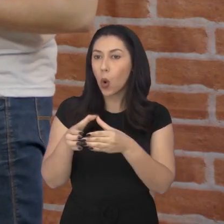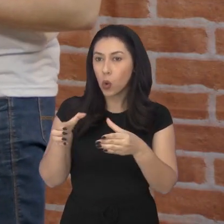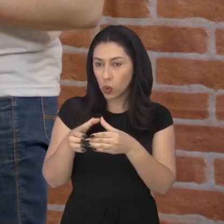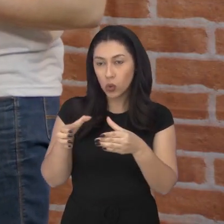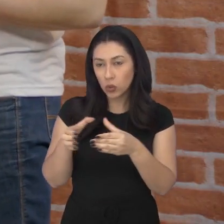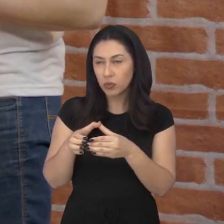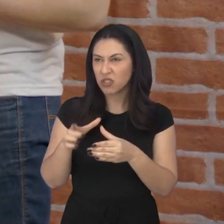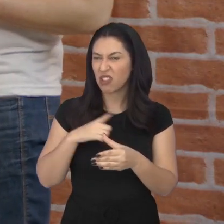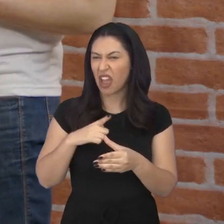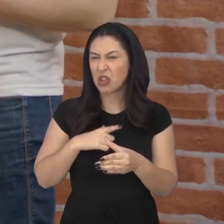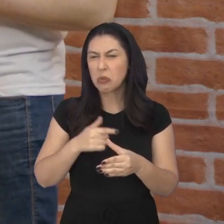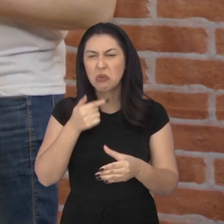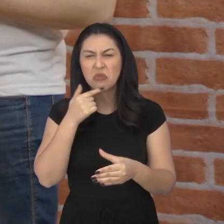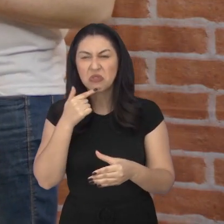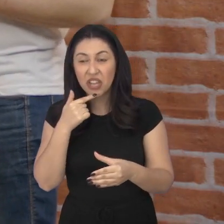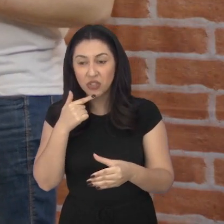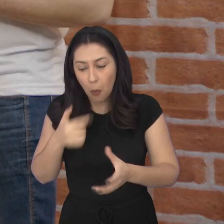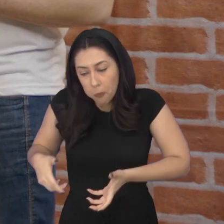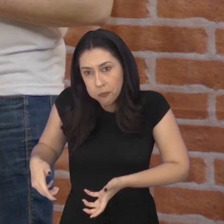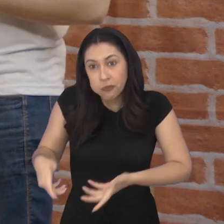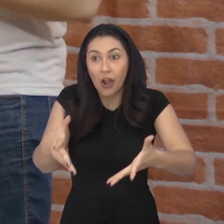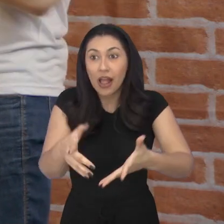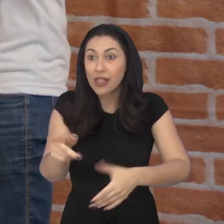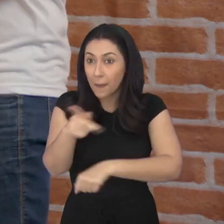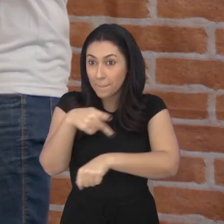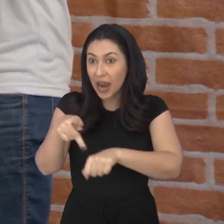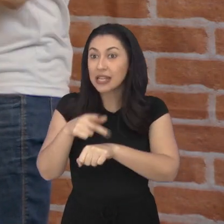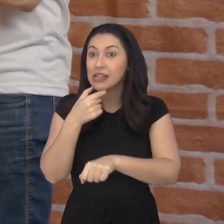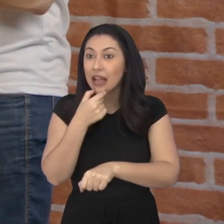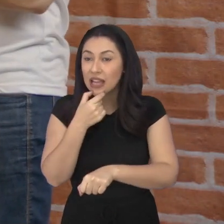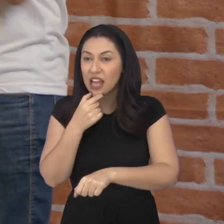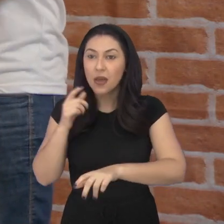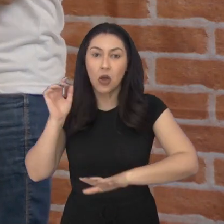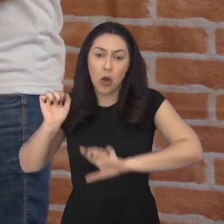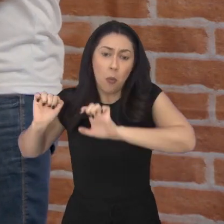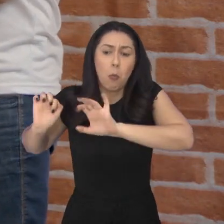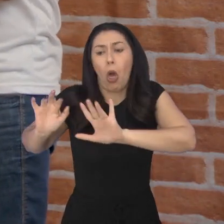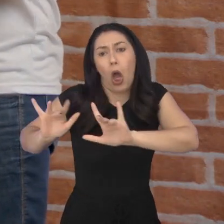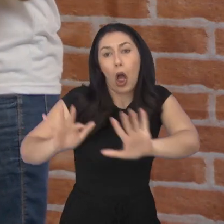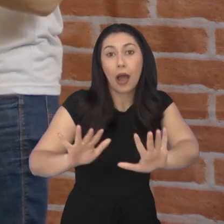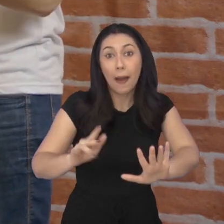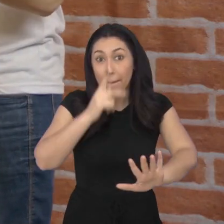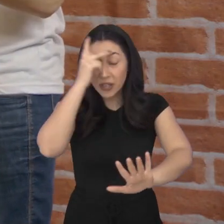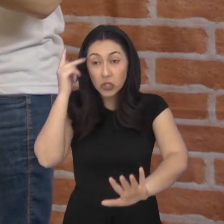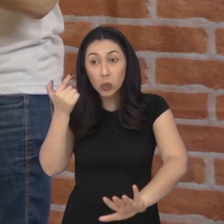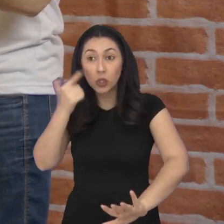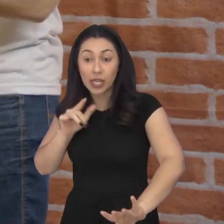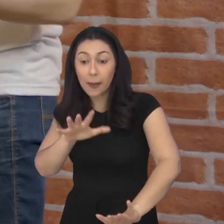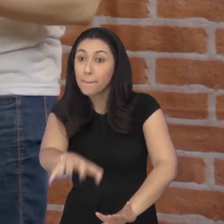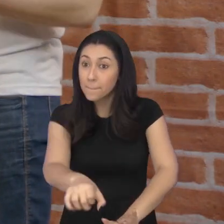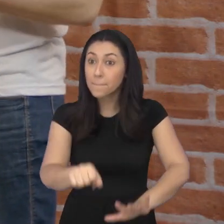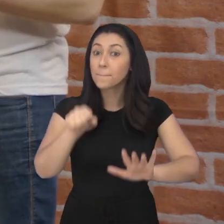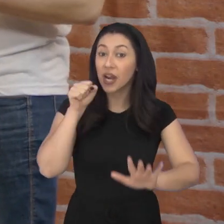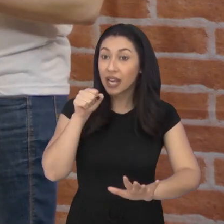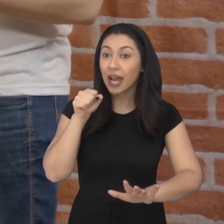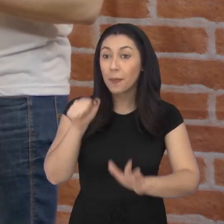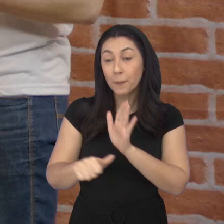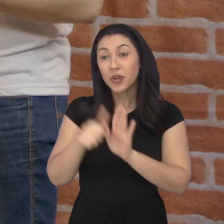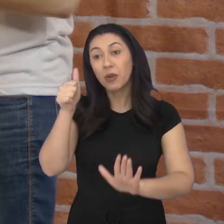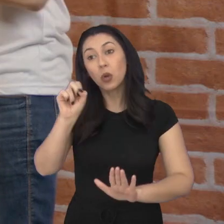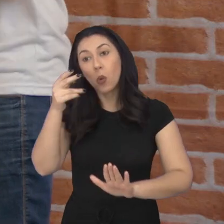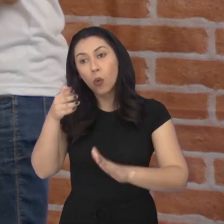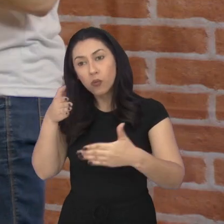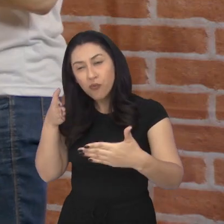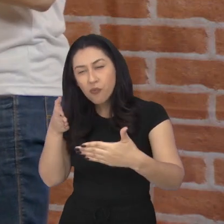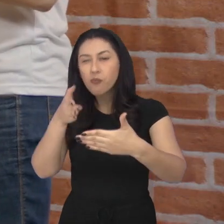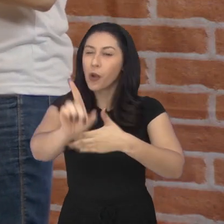de mais ou menos 4 quilos colina abaixo, lá na Inglaterra. Todo mundo sai correndo atrás, ganha quem pegar o queijo primeiro ou quem passar a linha de chegada primeiro.